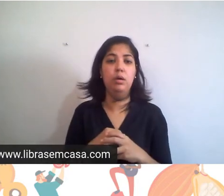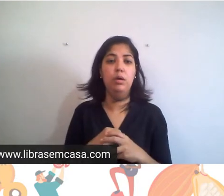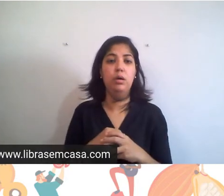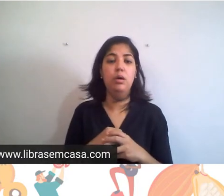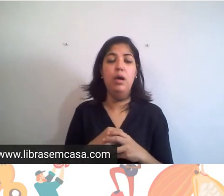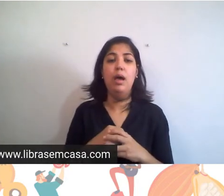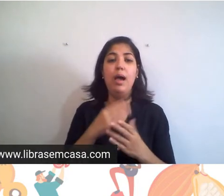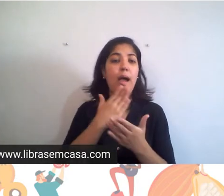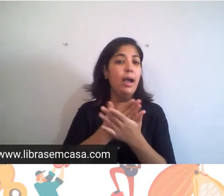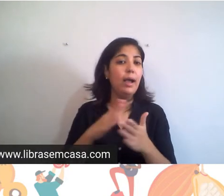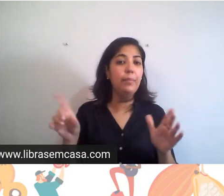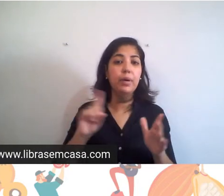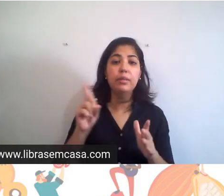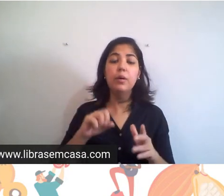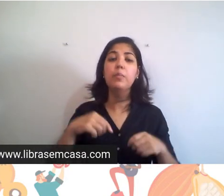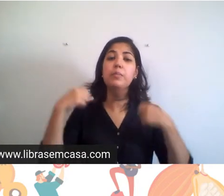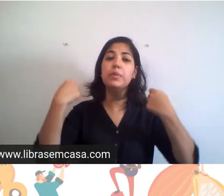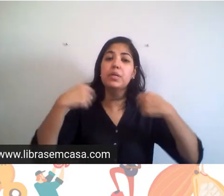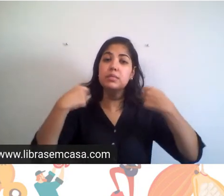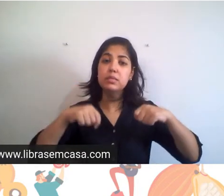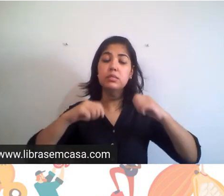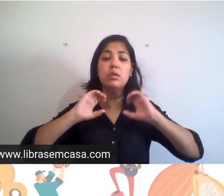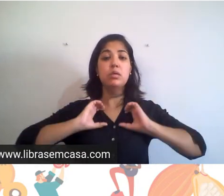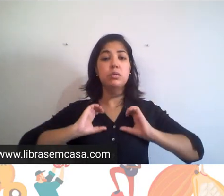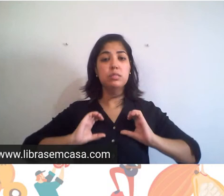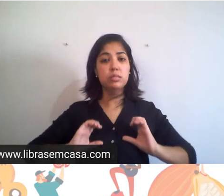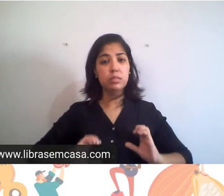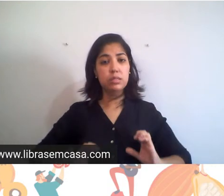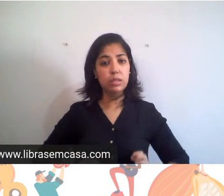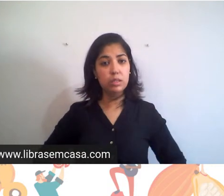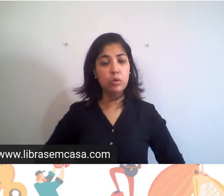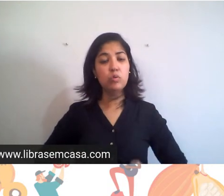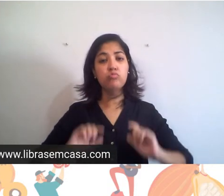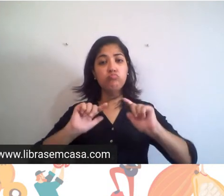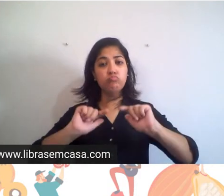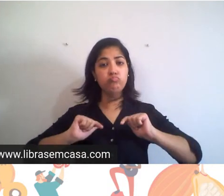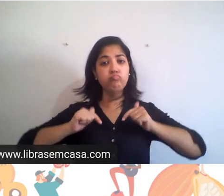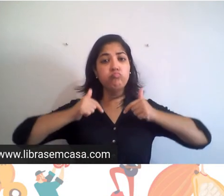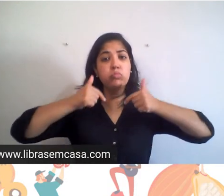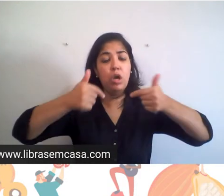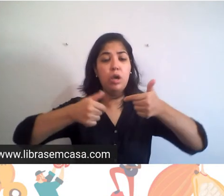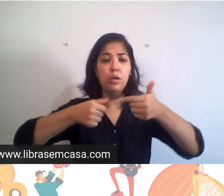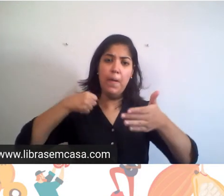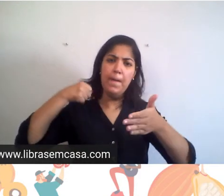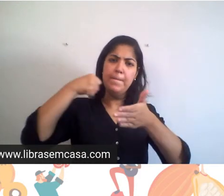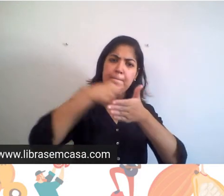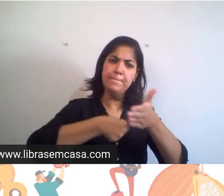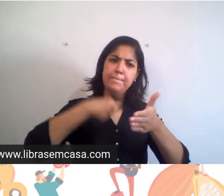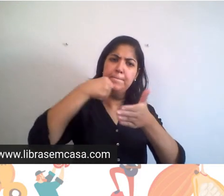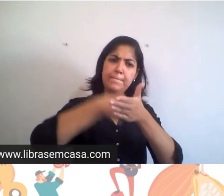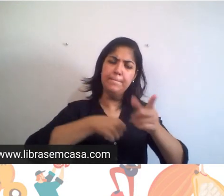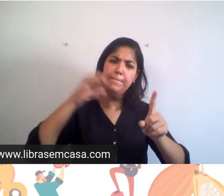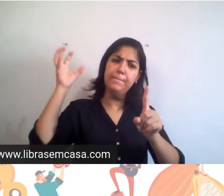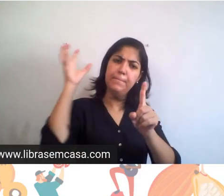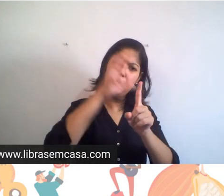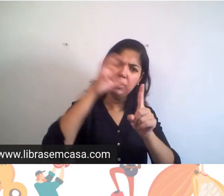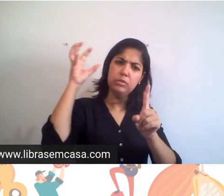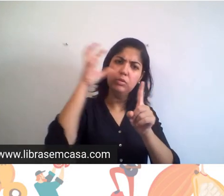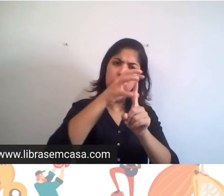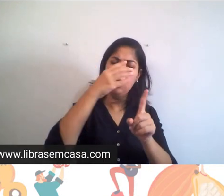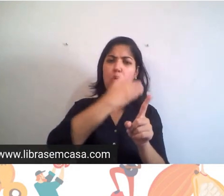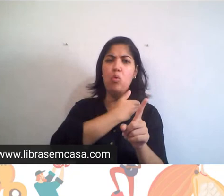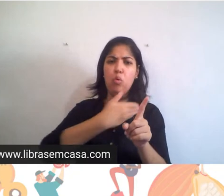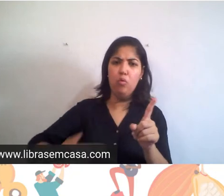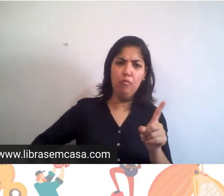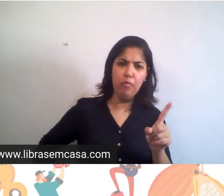que cidadãs e cidadãos se engajem em sua totalidade, que pressionem o poder público para que se incentivem, por meio de políticas